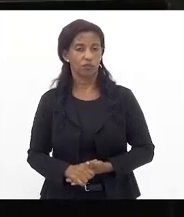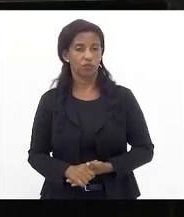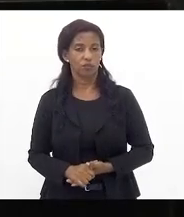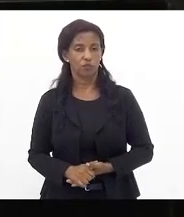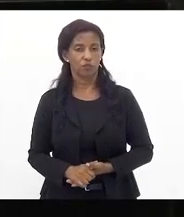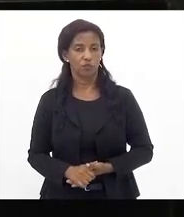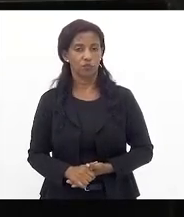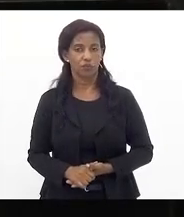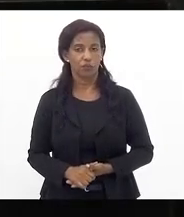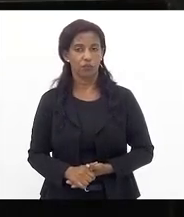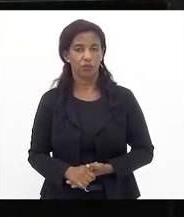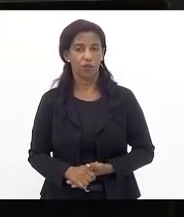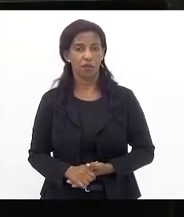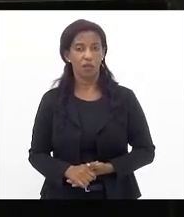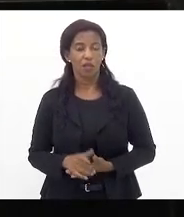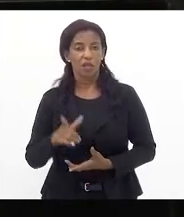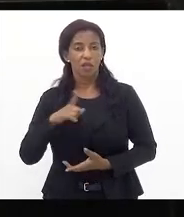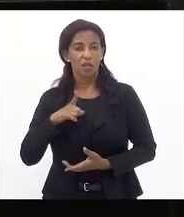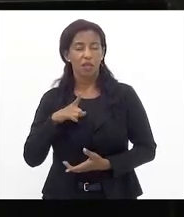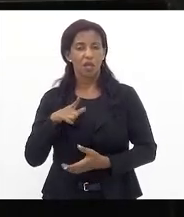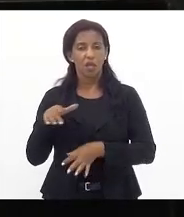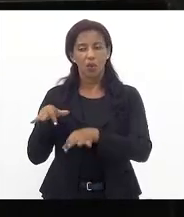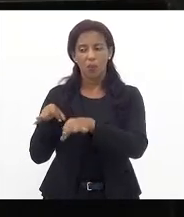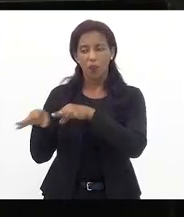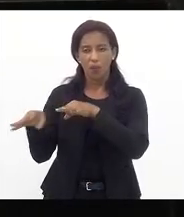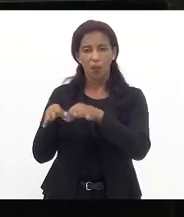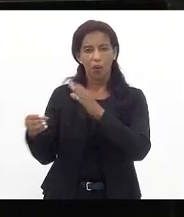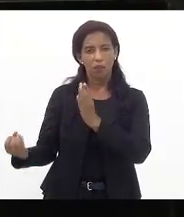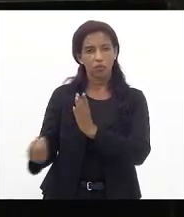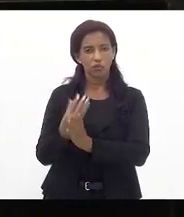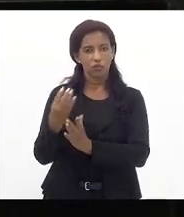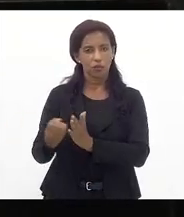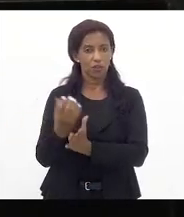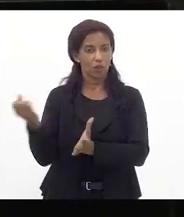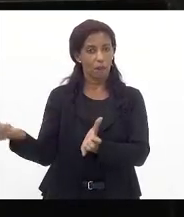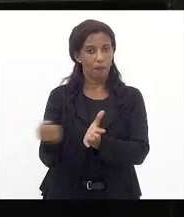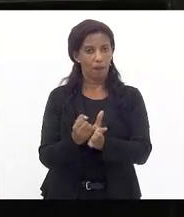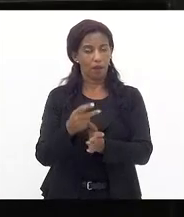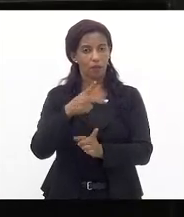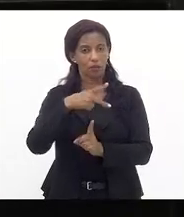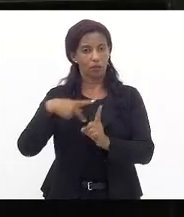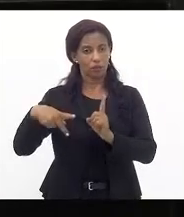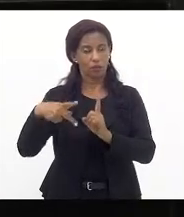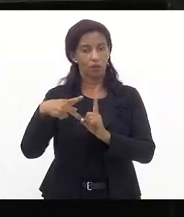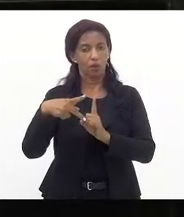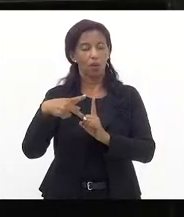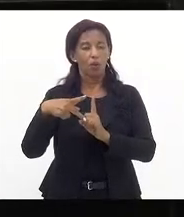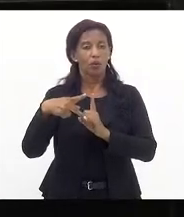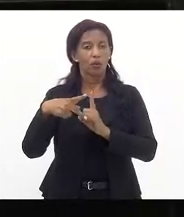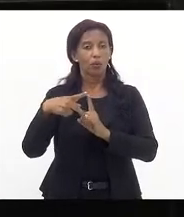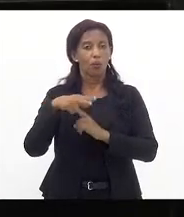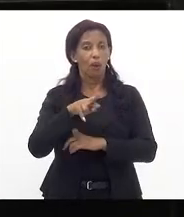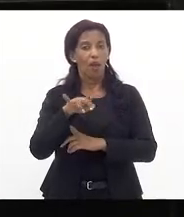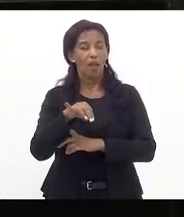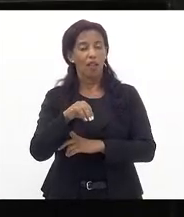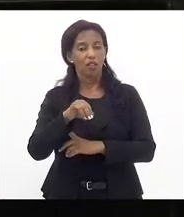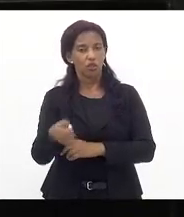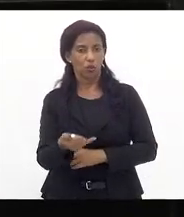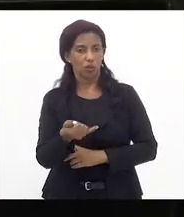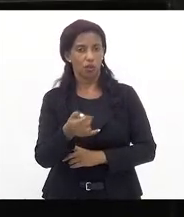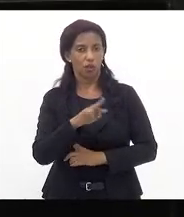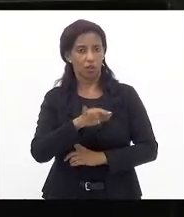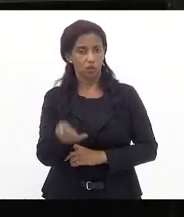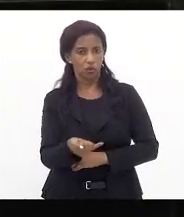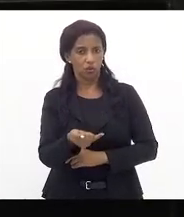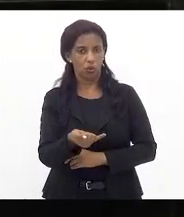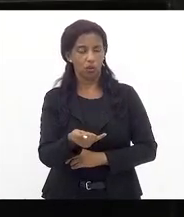e implanta um programa de investimentos no Estado, que é o Pacto RJ, que impõe ao Estado do Rio de Janeiro quase